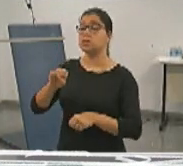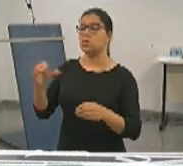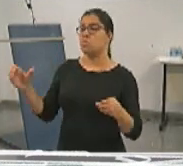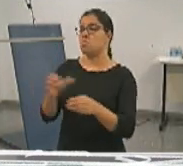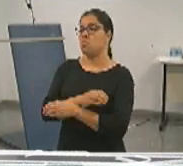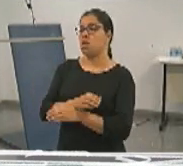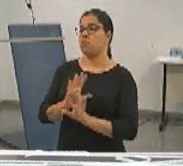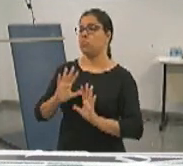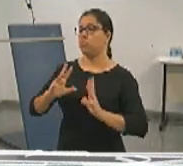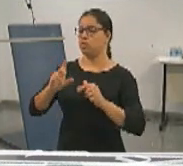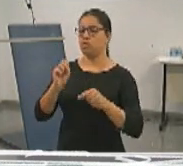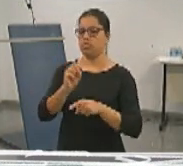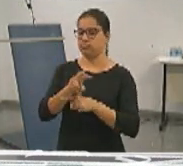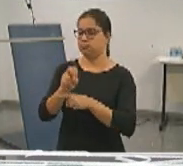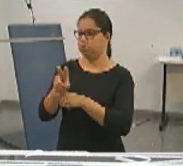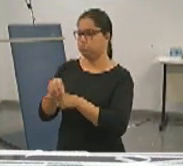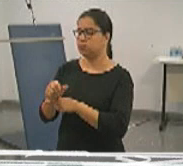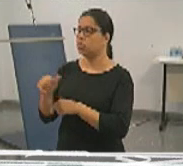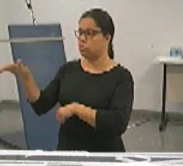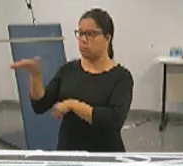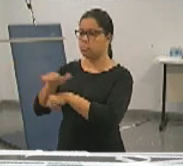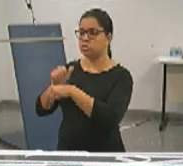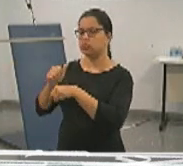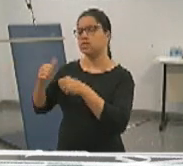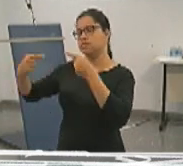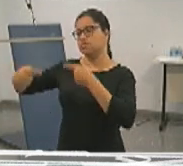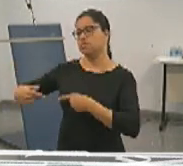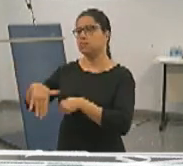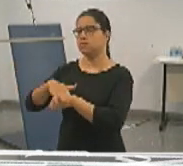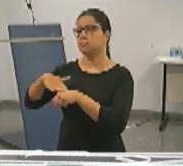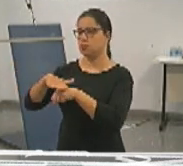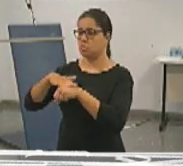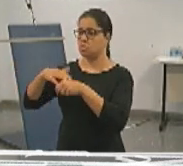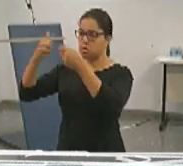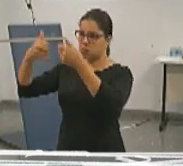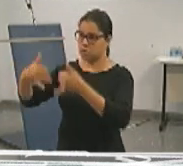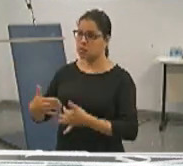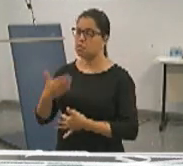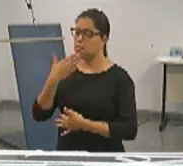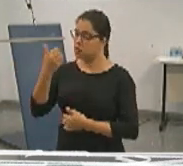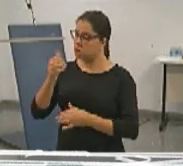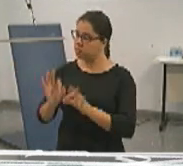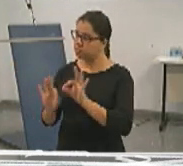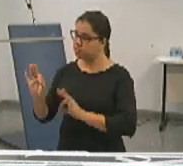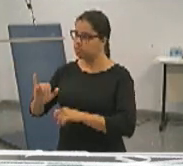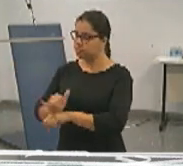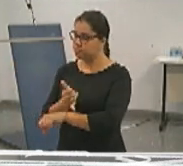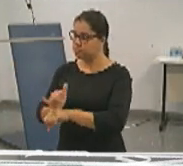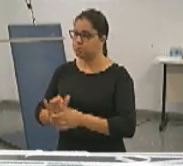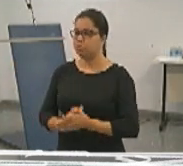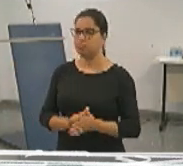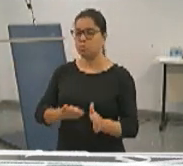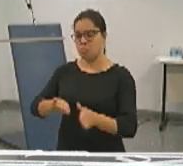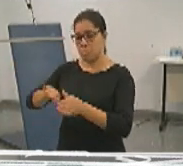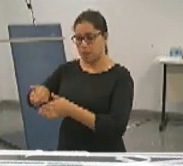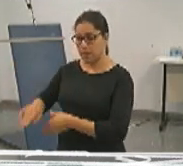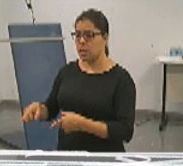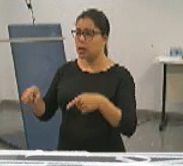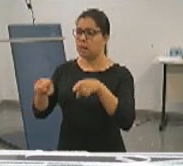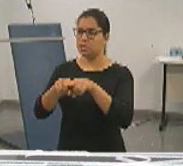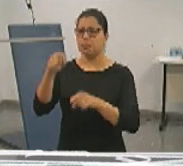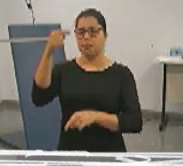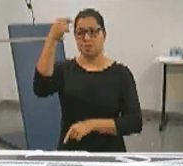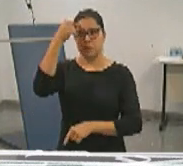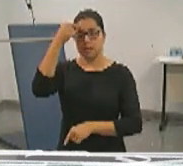essa negociação interna. Em relação à substituição dos RJUs por seletistas, nós temos que pensar seriamente a necessidade